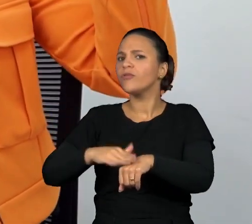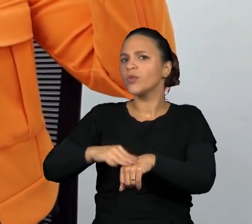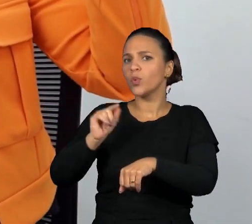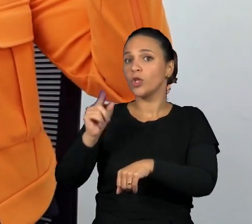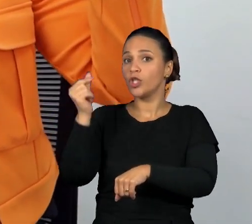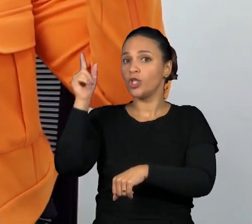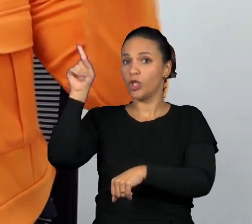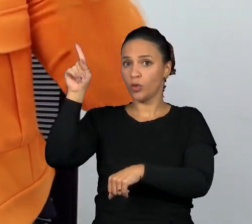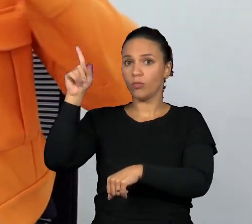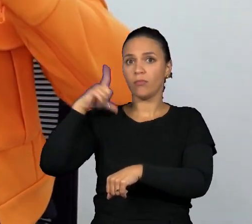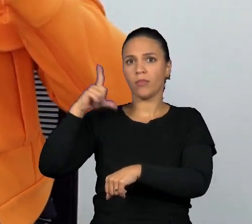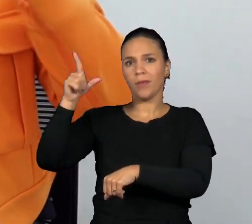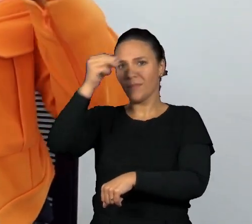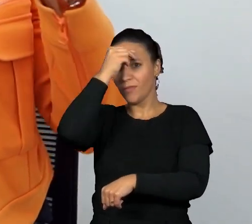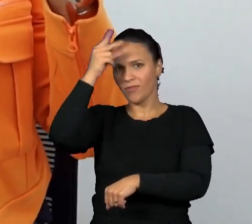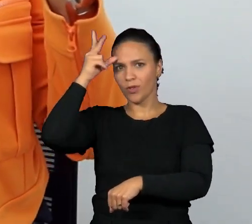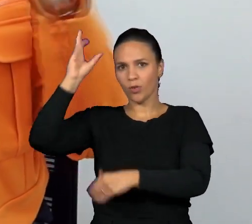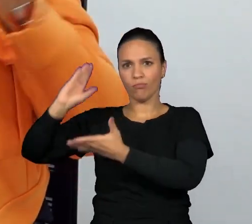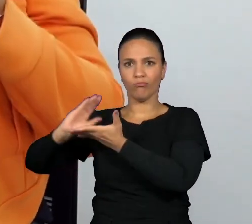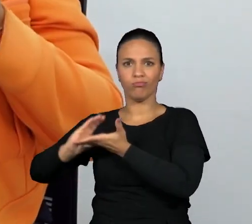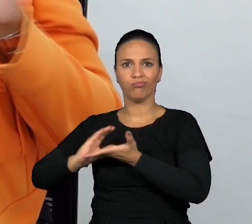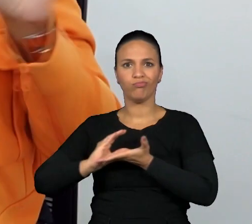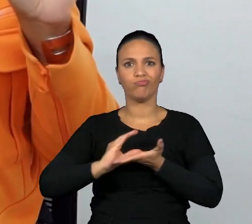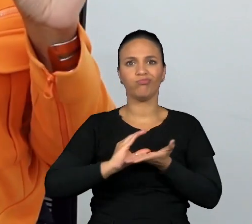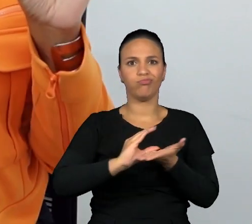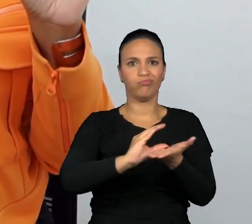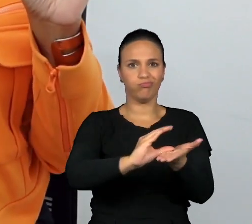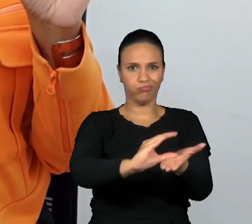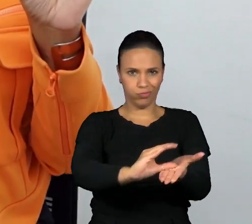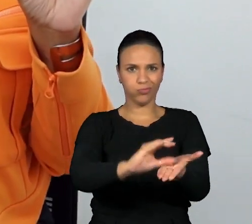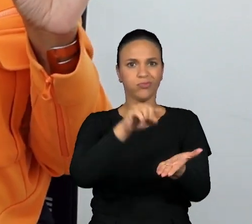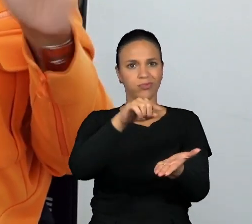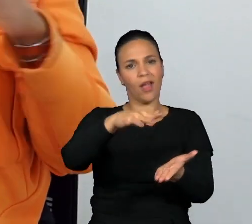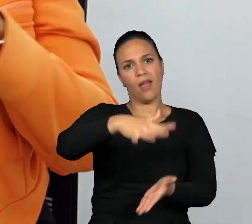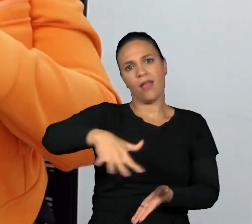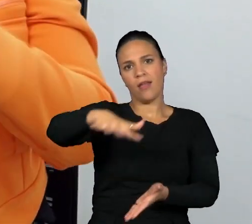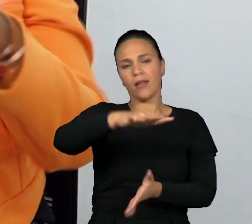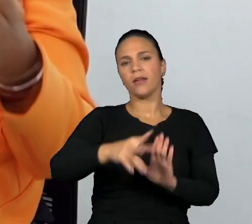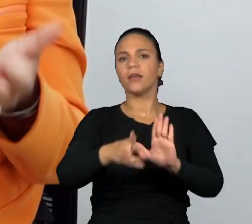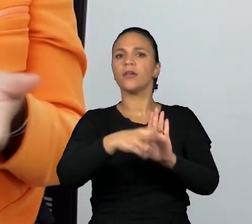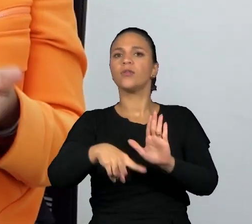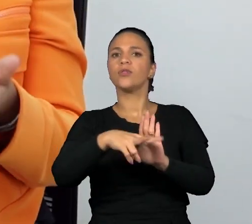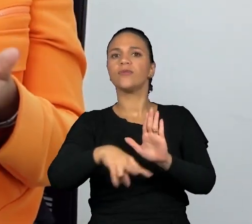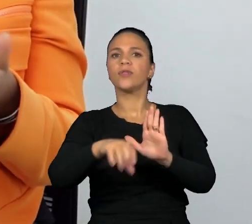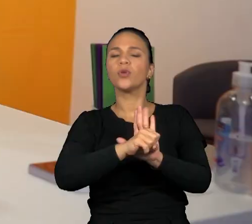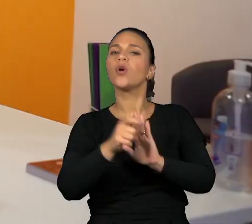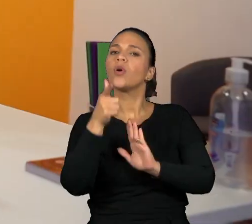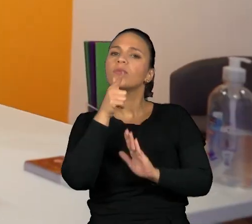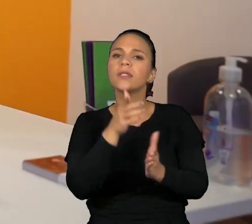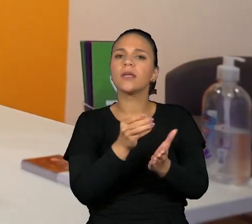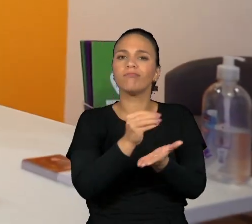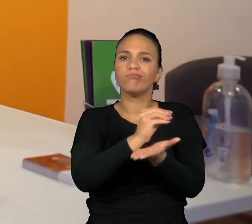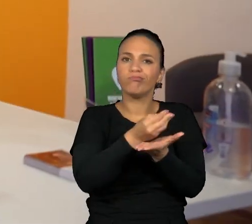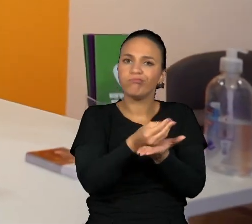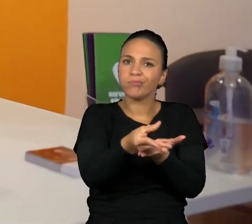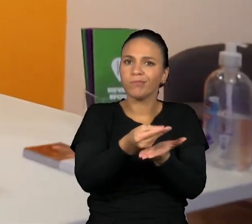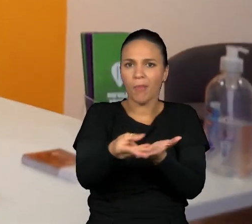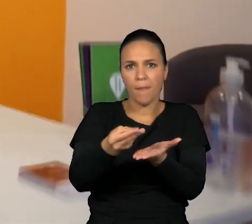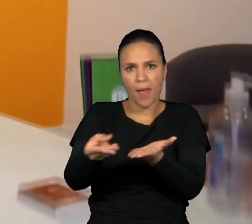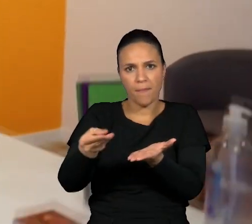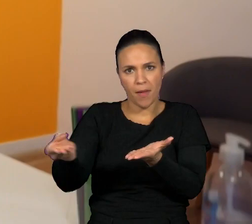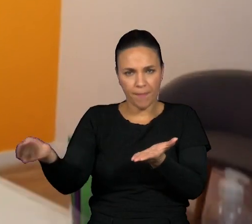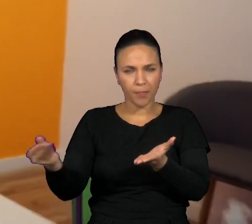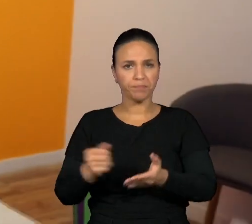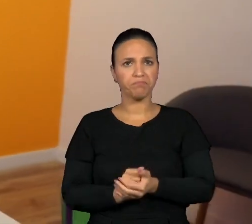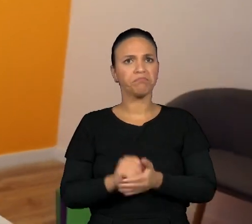o dinheiro que precisa chegar ao setor audiovisual seja distribuído. A principal